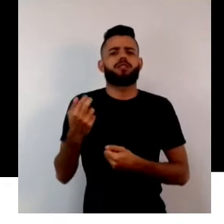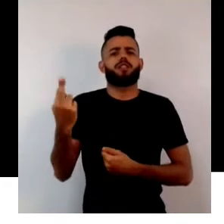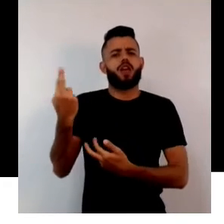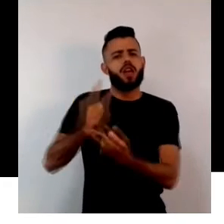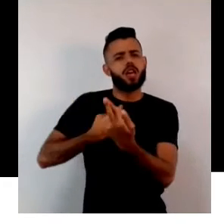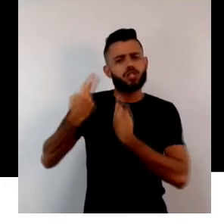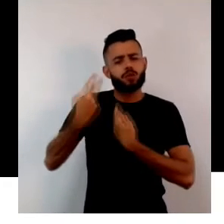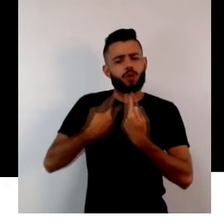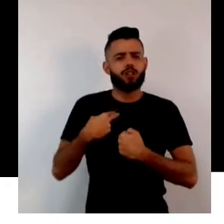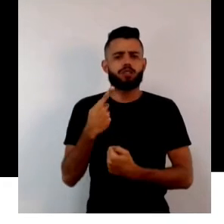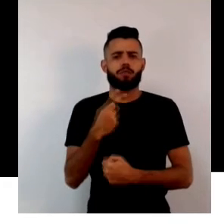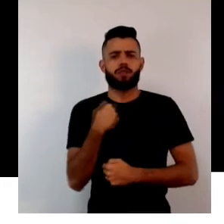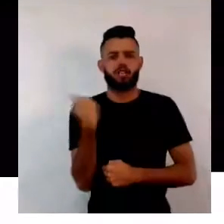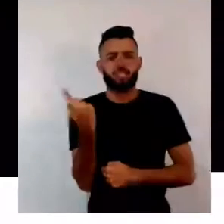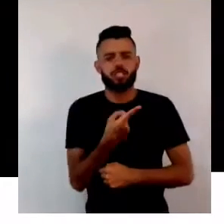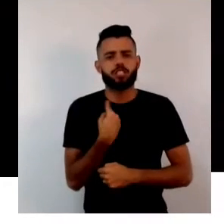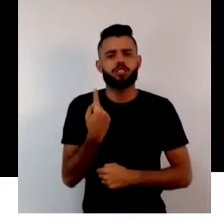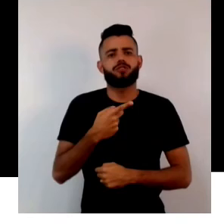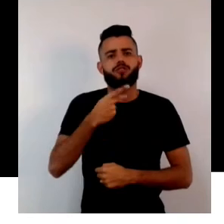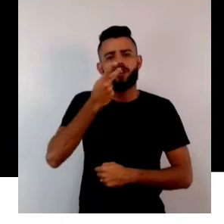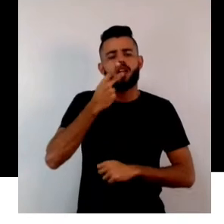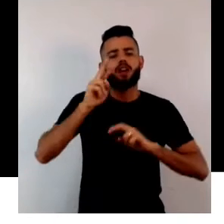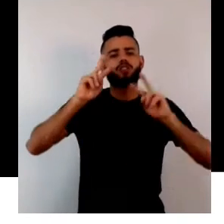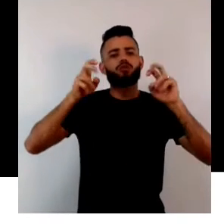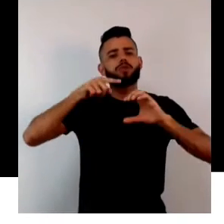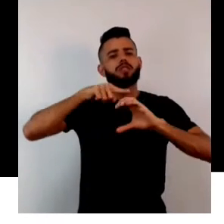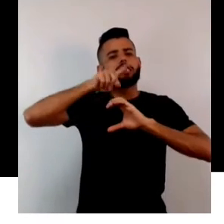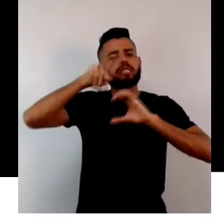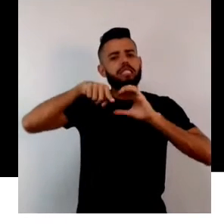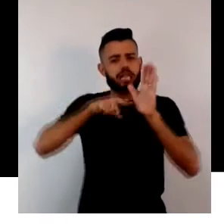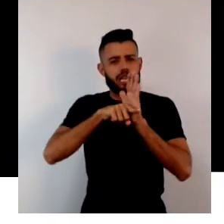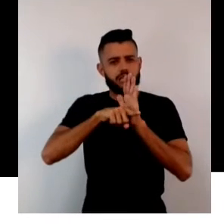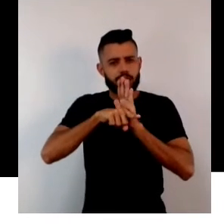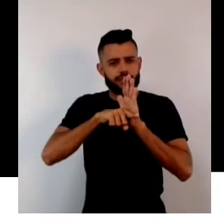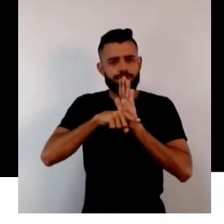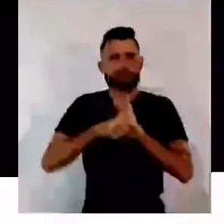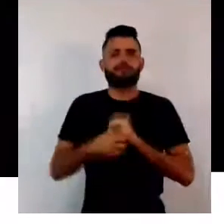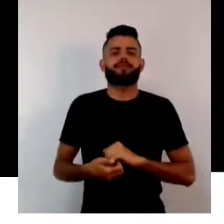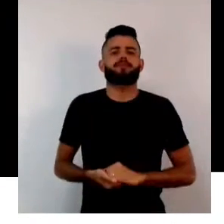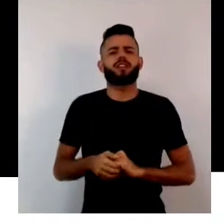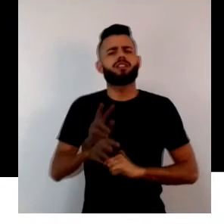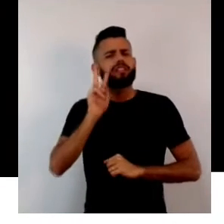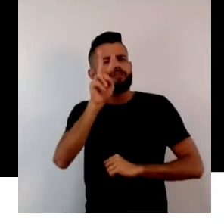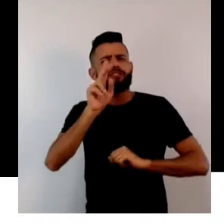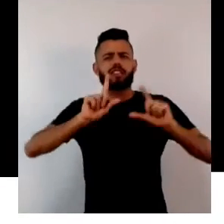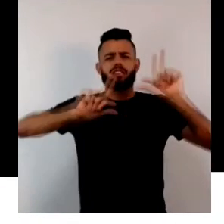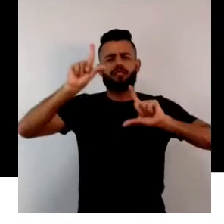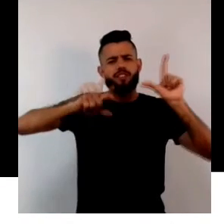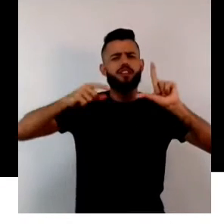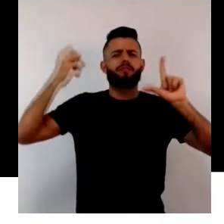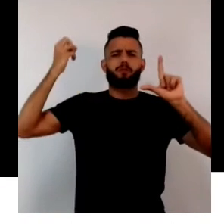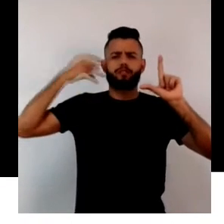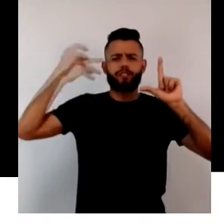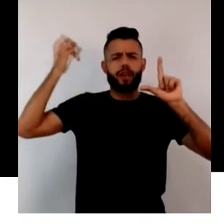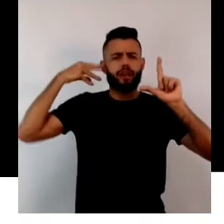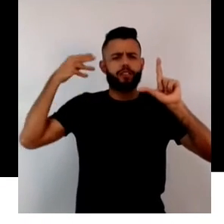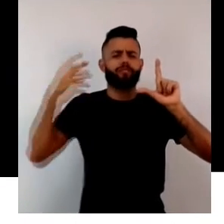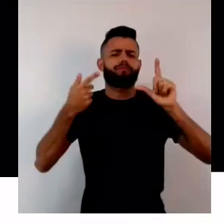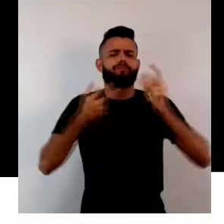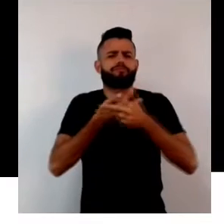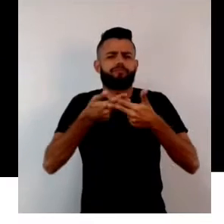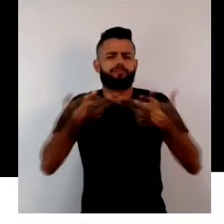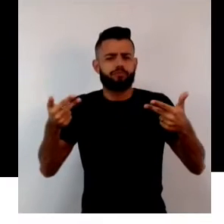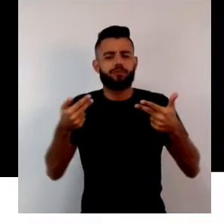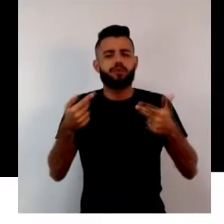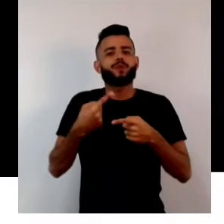falar sobre a ciência na TV, enfim, podcast, tantas coisas, que não é uma coisa muito comum no Brasil,